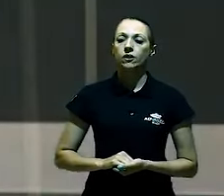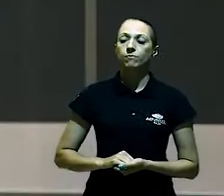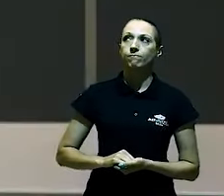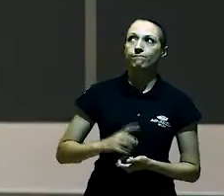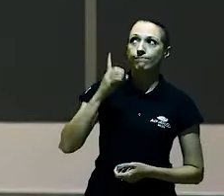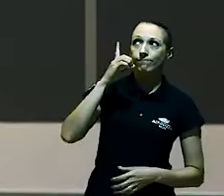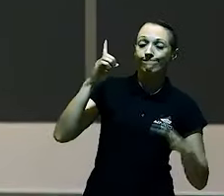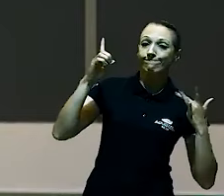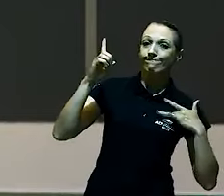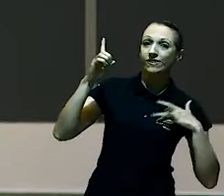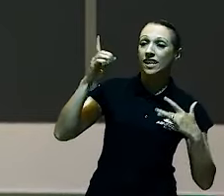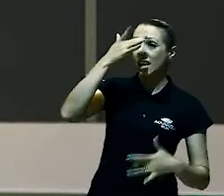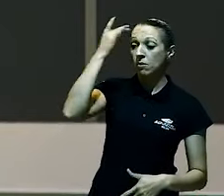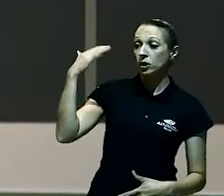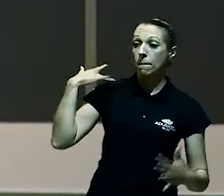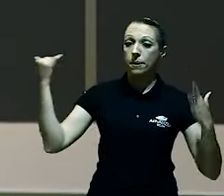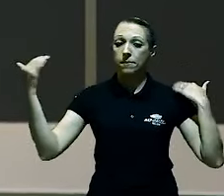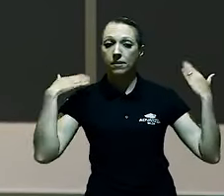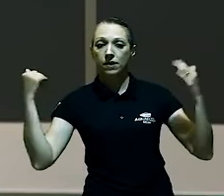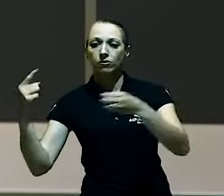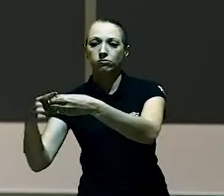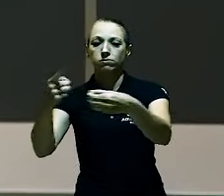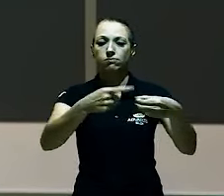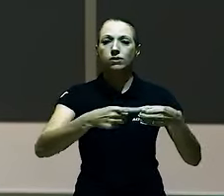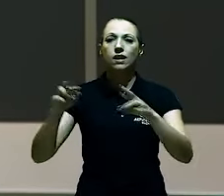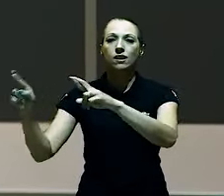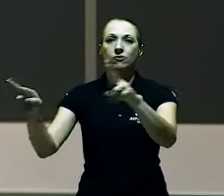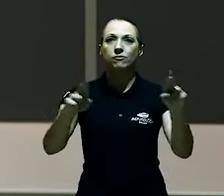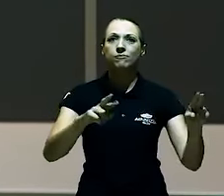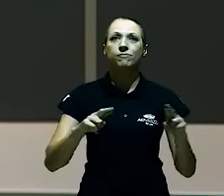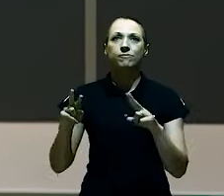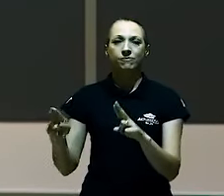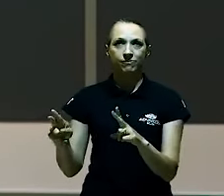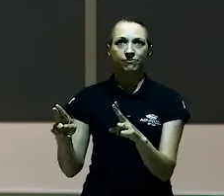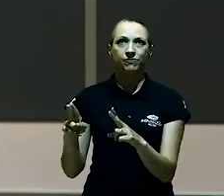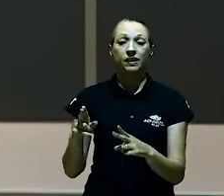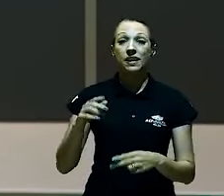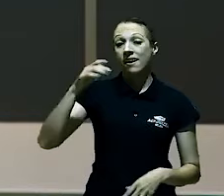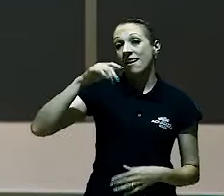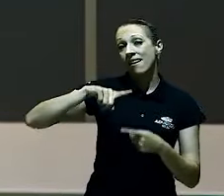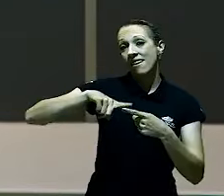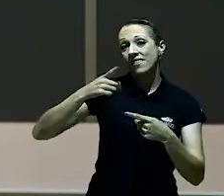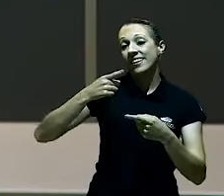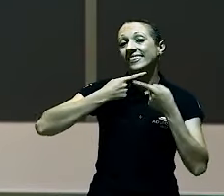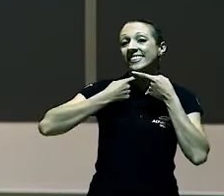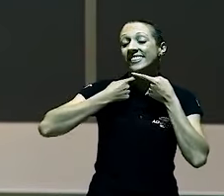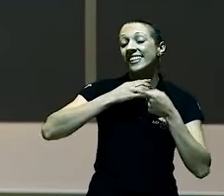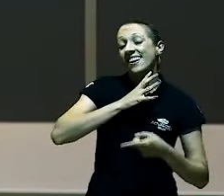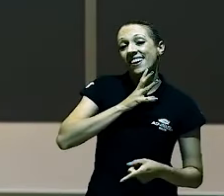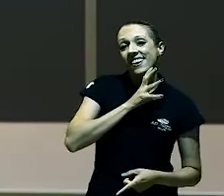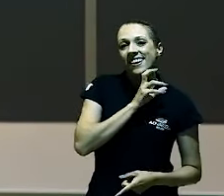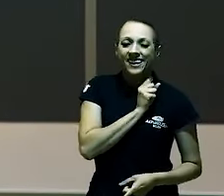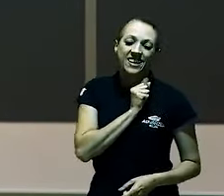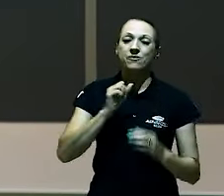sempre tenho no meu coração esse sentimento, que a minha maior alegria é pregar aqui, é cooperar com vocês e poder servir a igreja onde eu congrego.